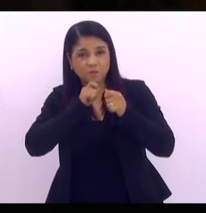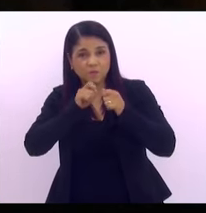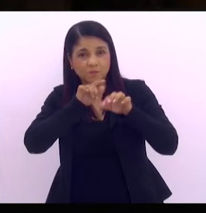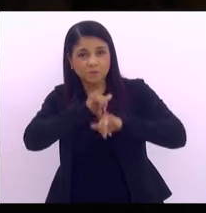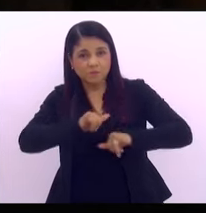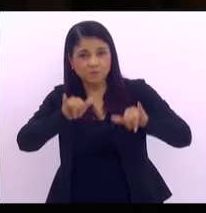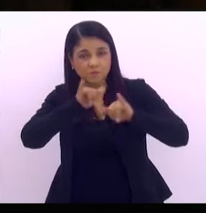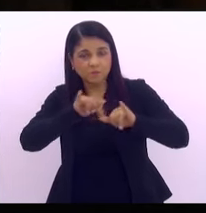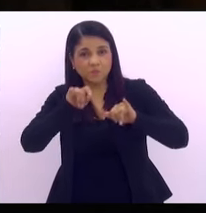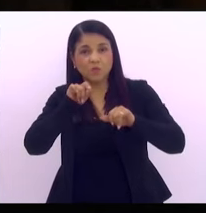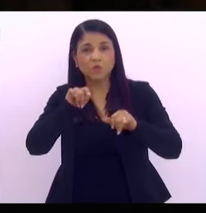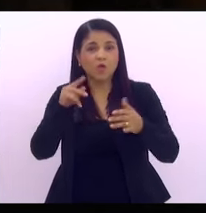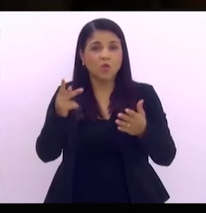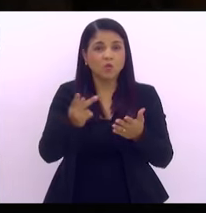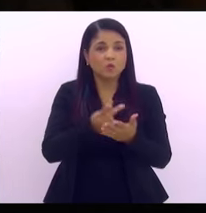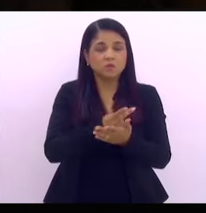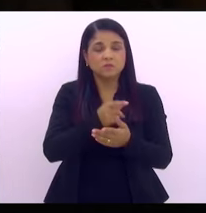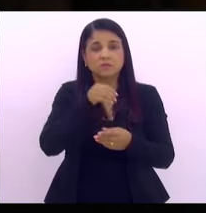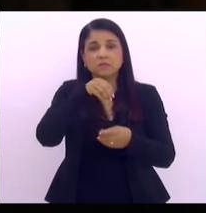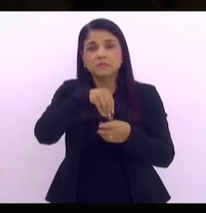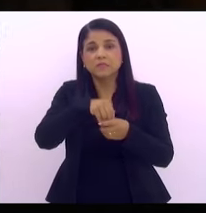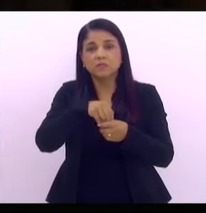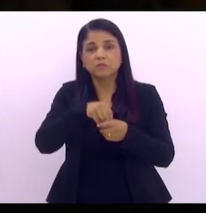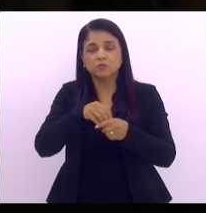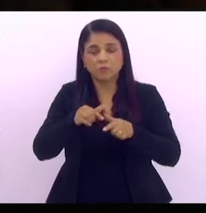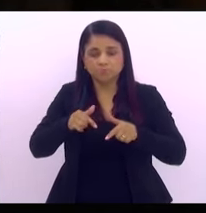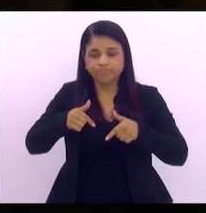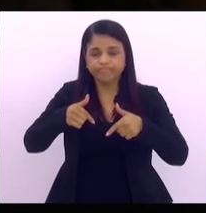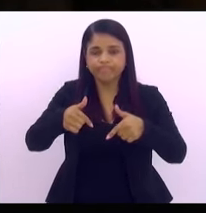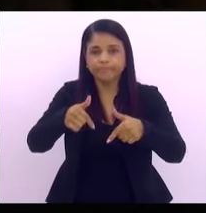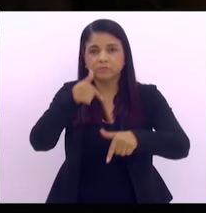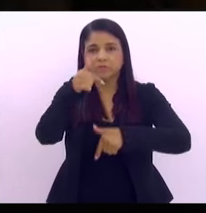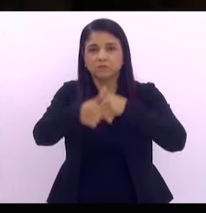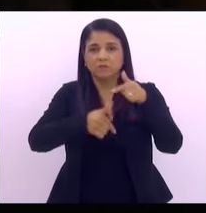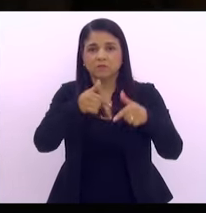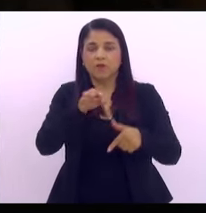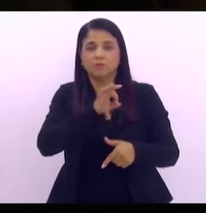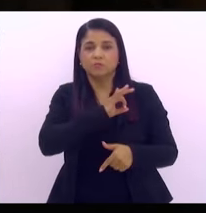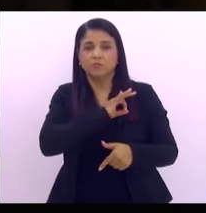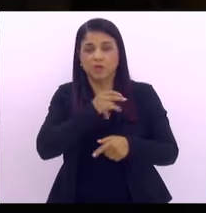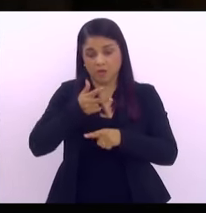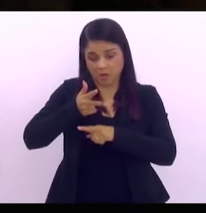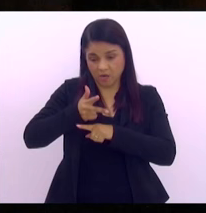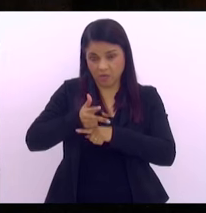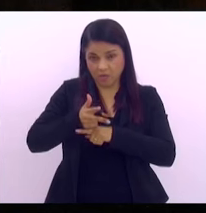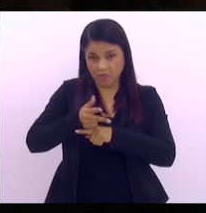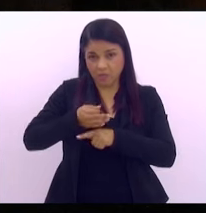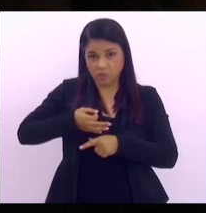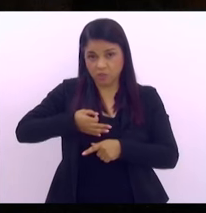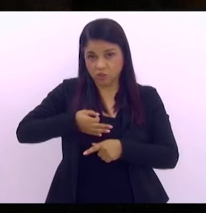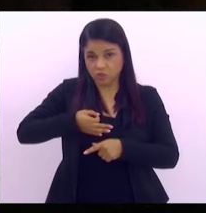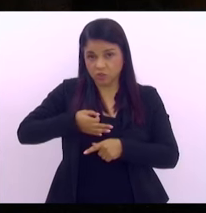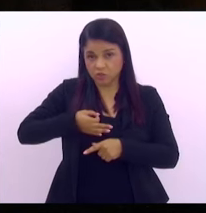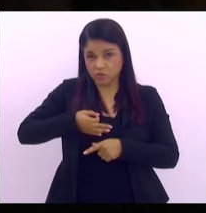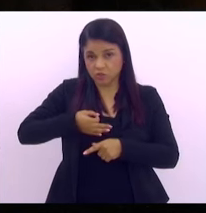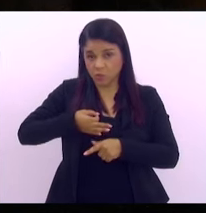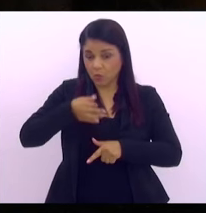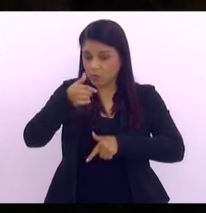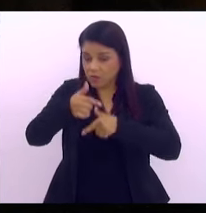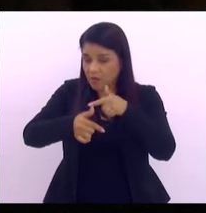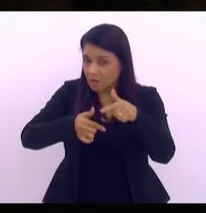estava acontecendo nas operações. E as câmaras, elas são operacionais.